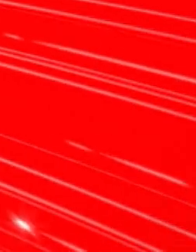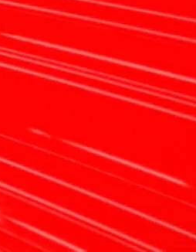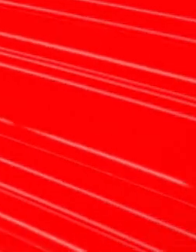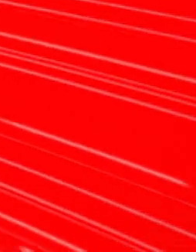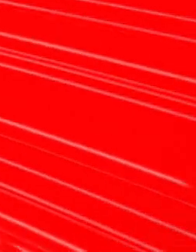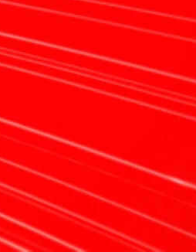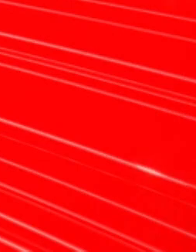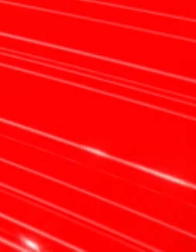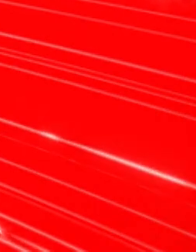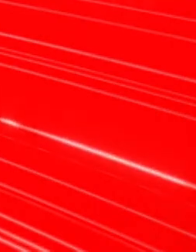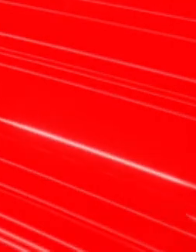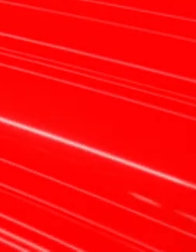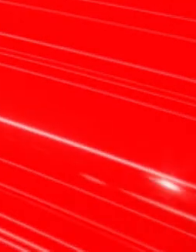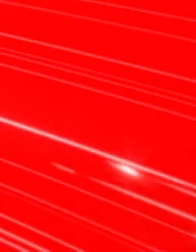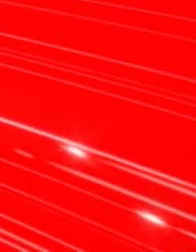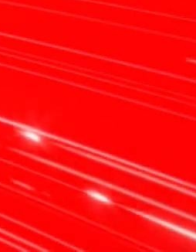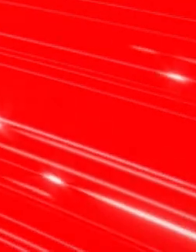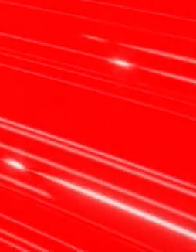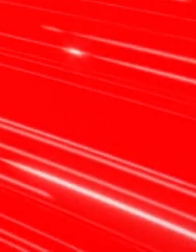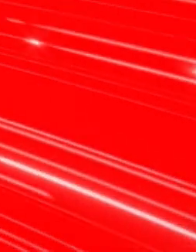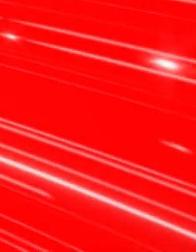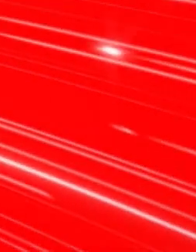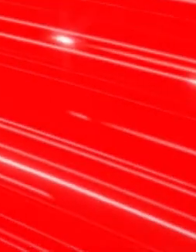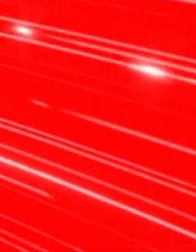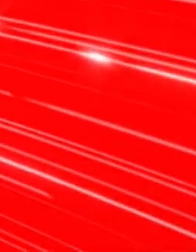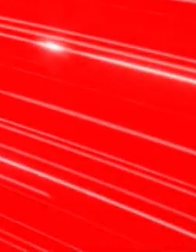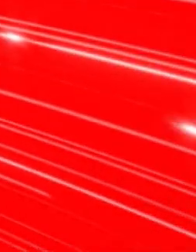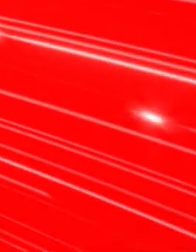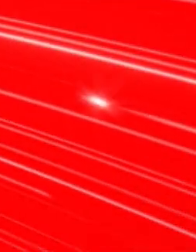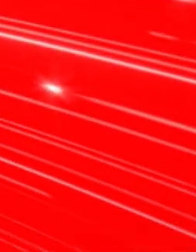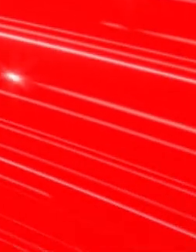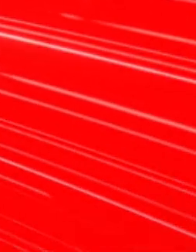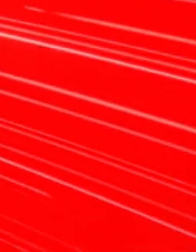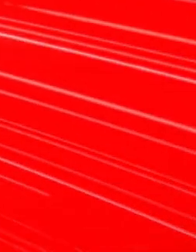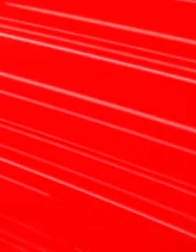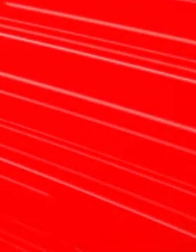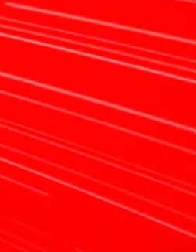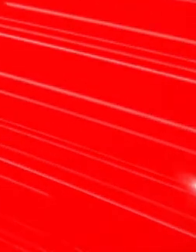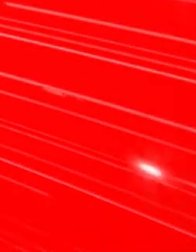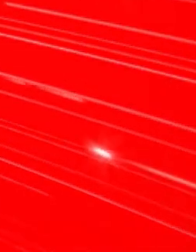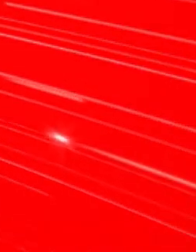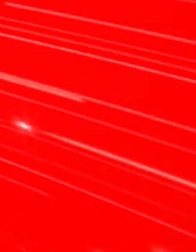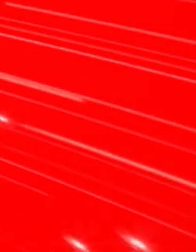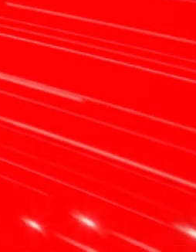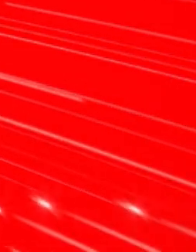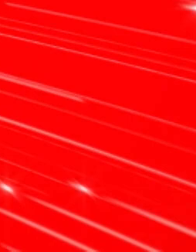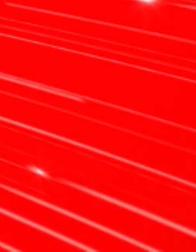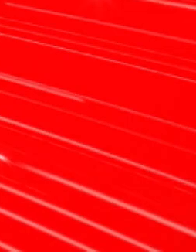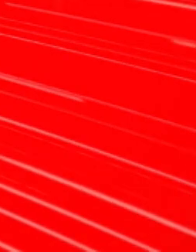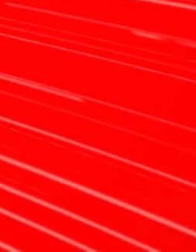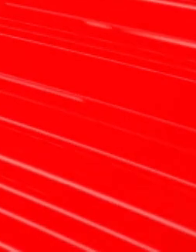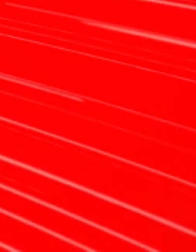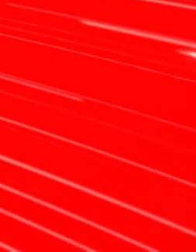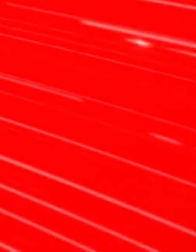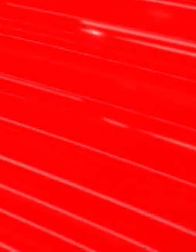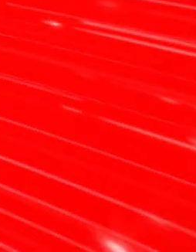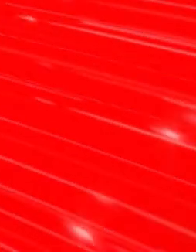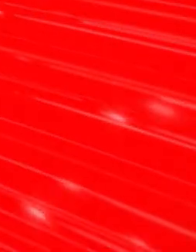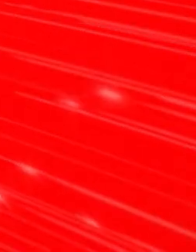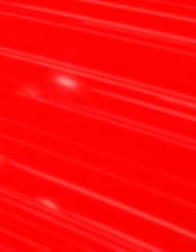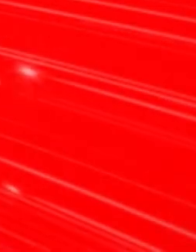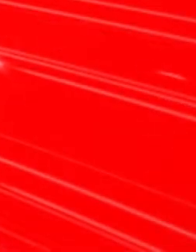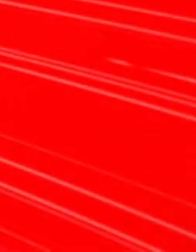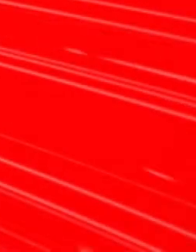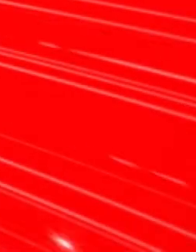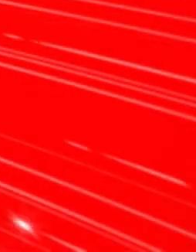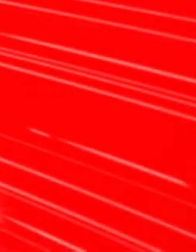canal Assembleia Legislativa do MS, informa o cidadão sobre propostas, solenidades,